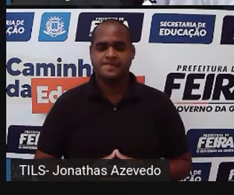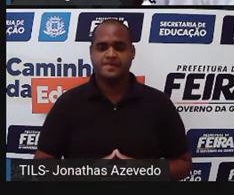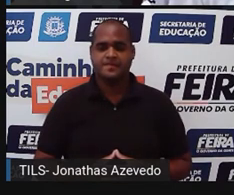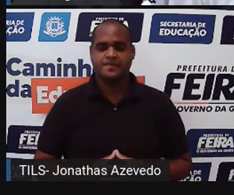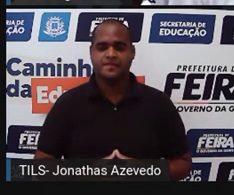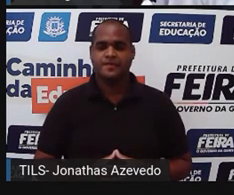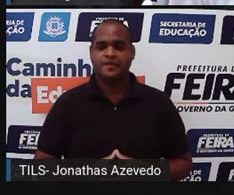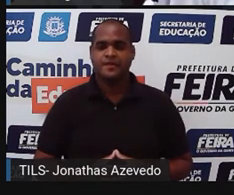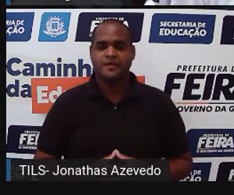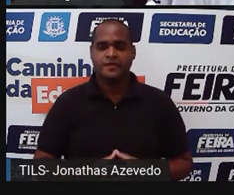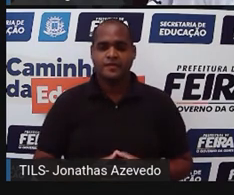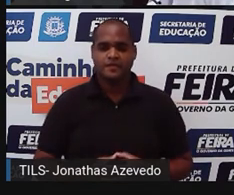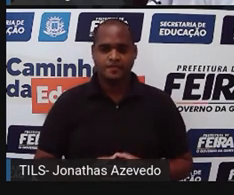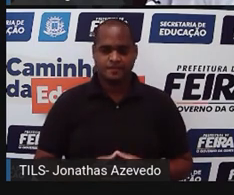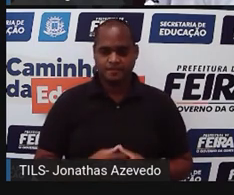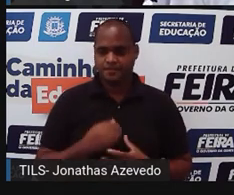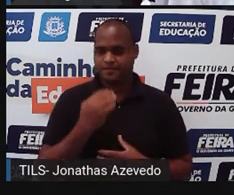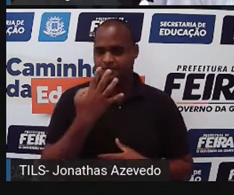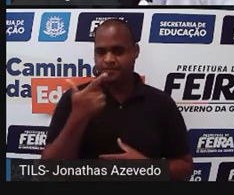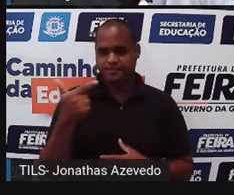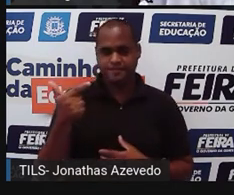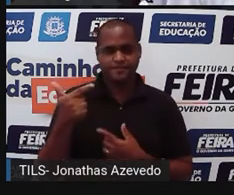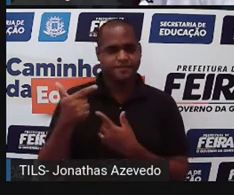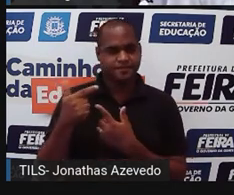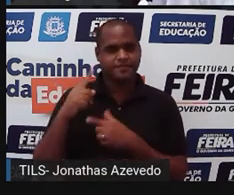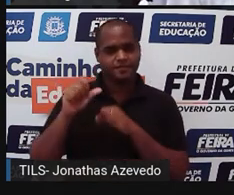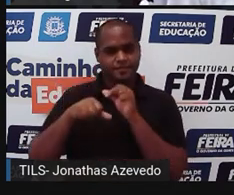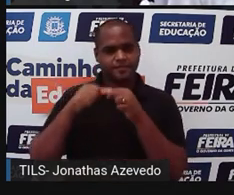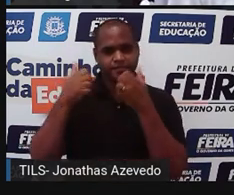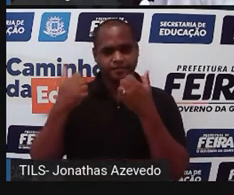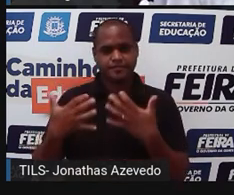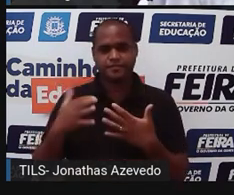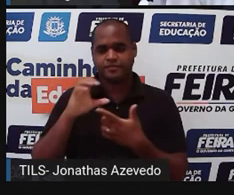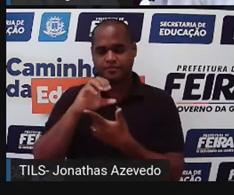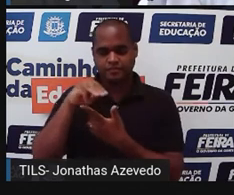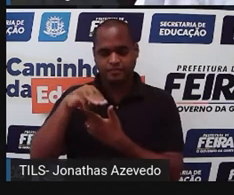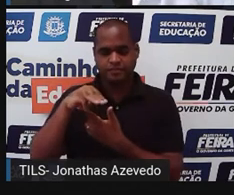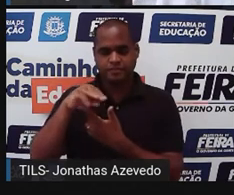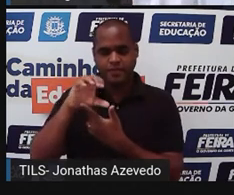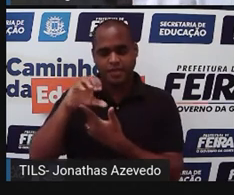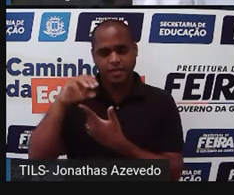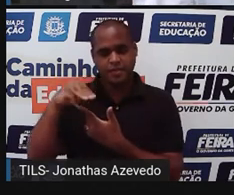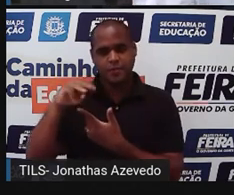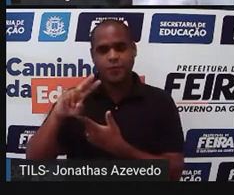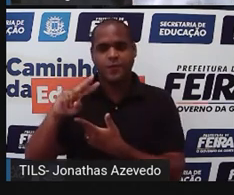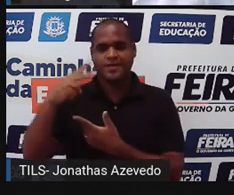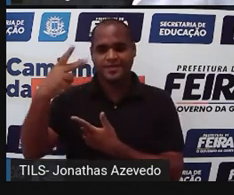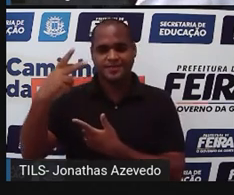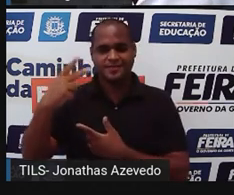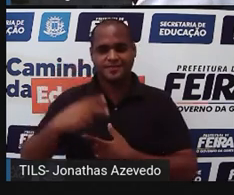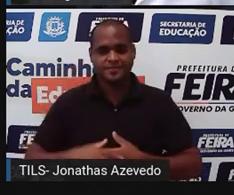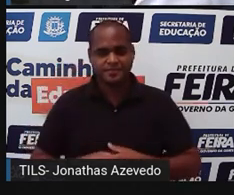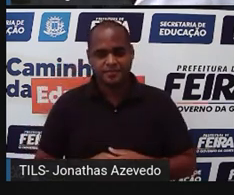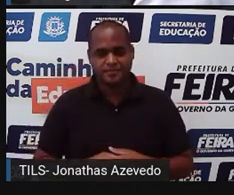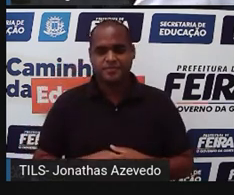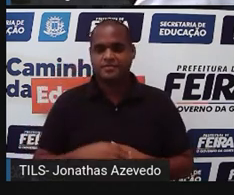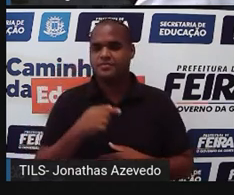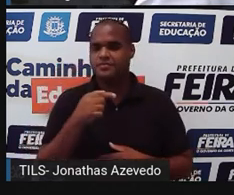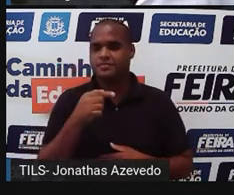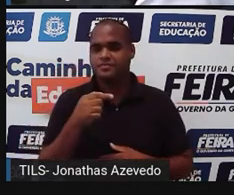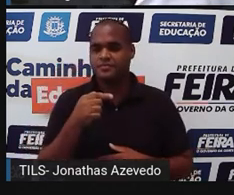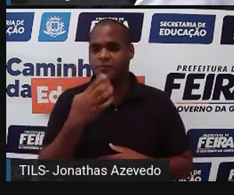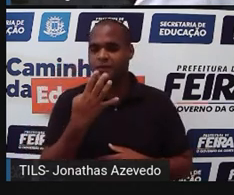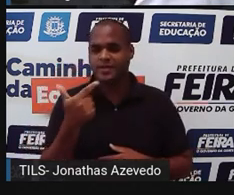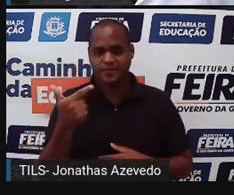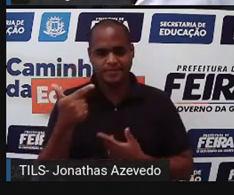bom e depois unidade de medida vez unidade de medida centímetro vezes centímetro tá bom 7 Vezes 6